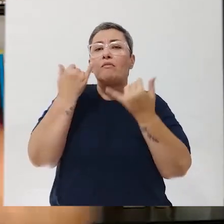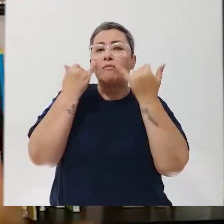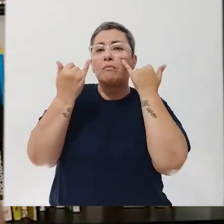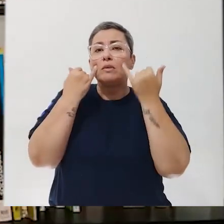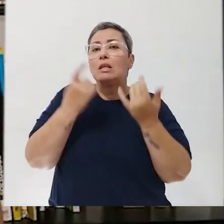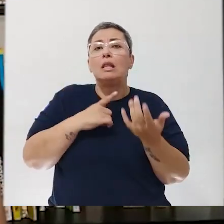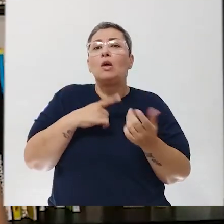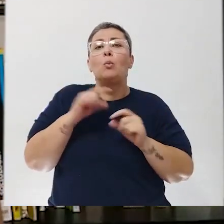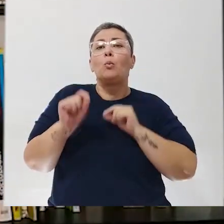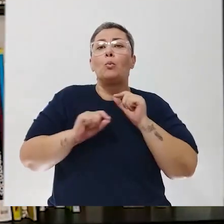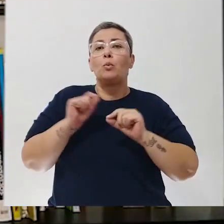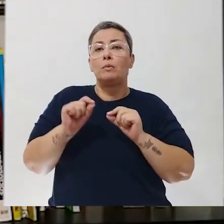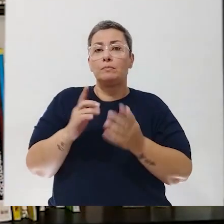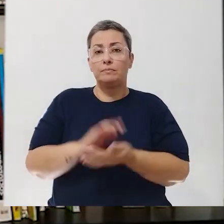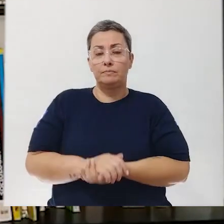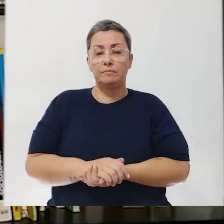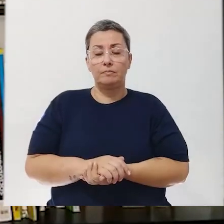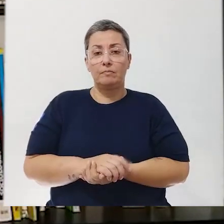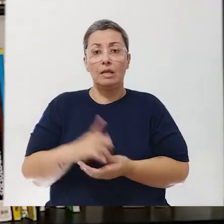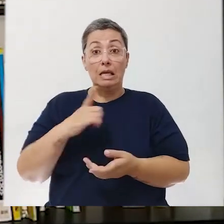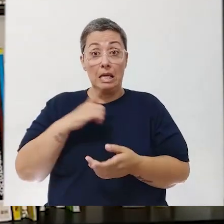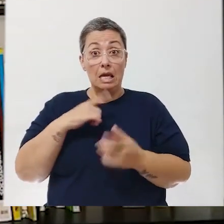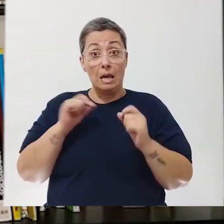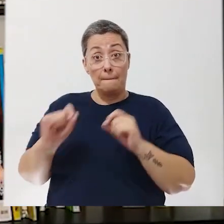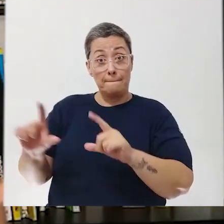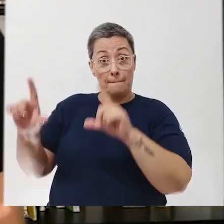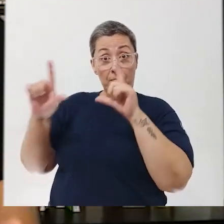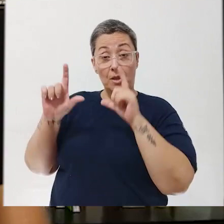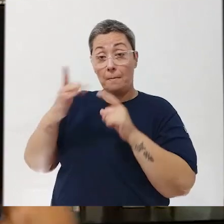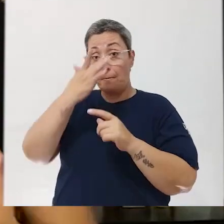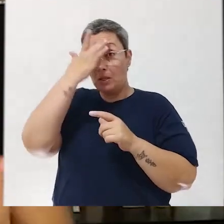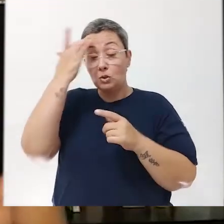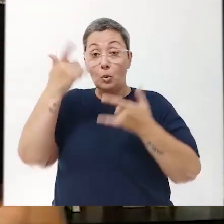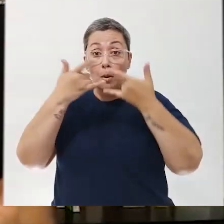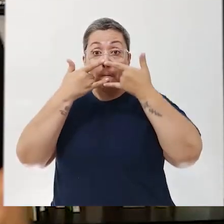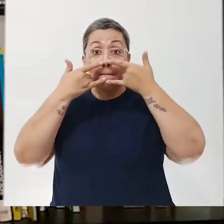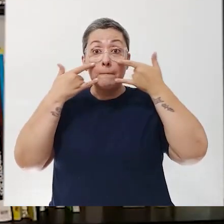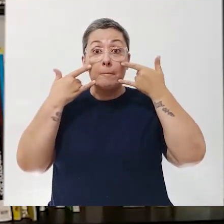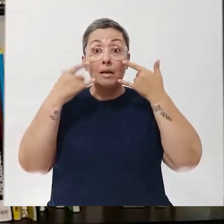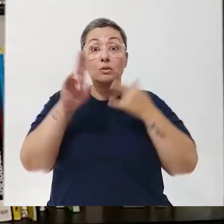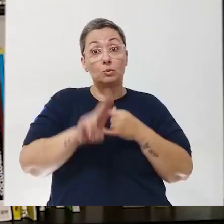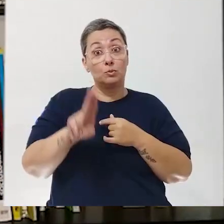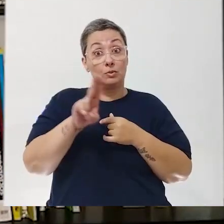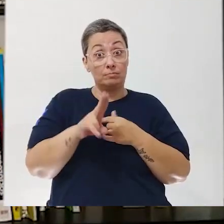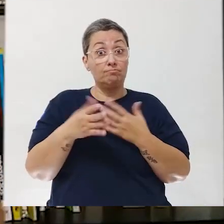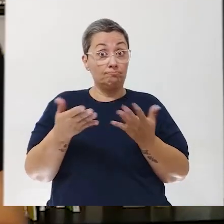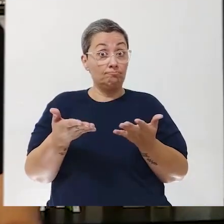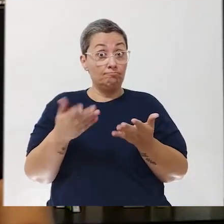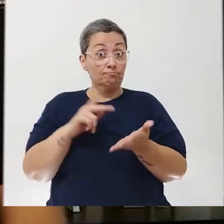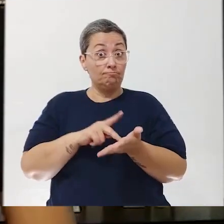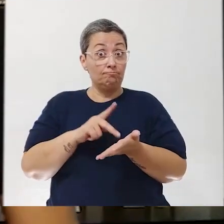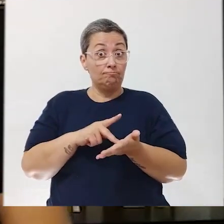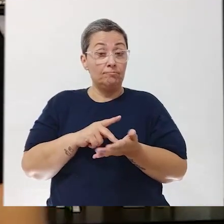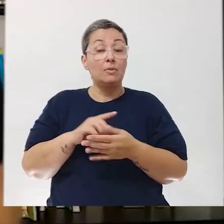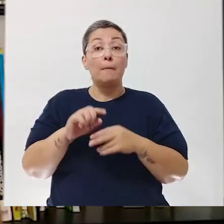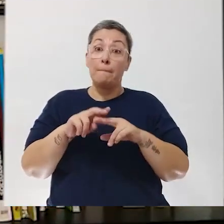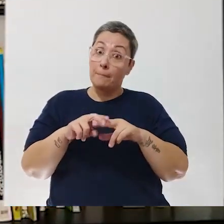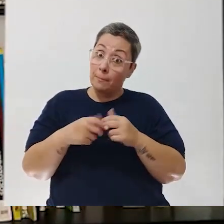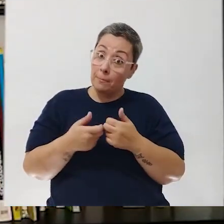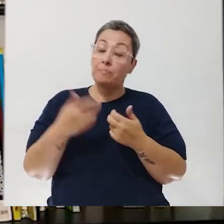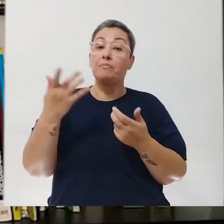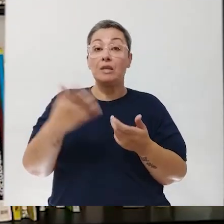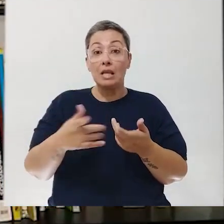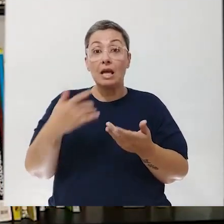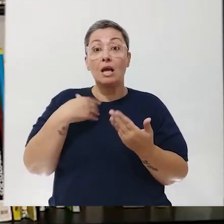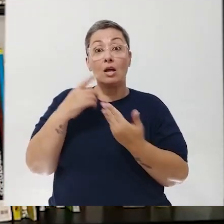qual informação para vocês? A imagem é uma pessoa que está usando uma máscara, não é verdade? Pois